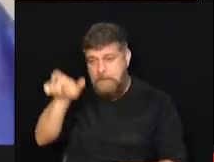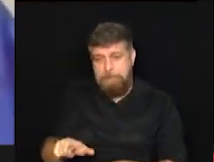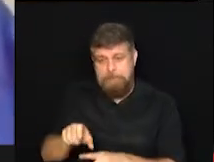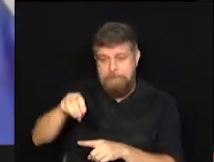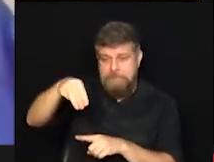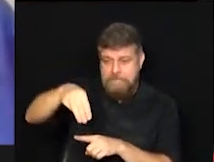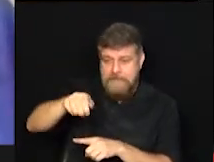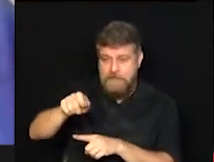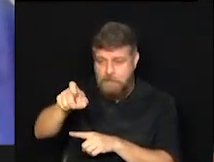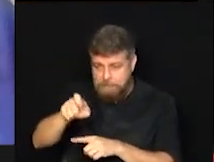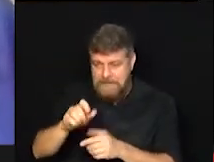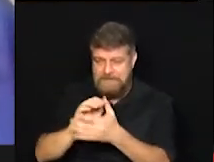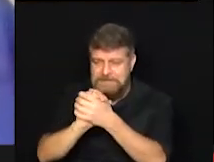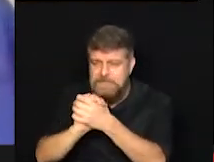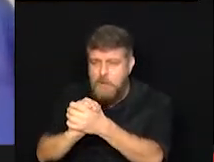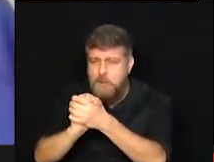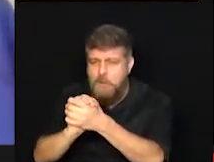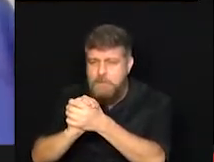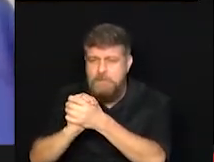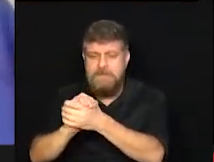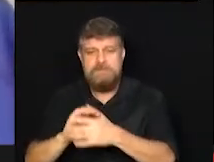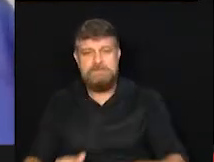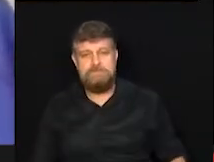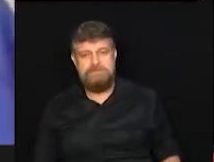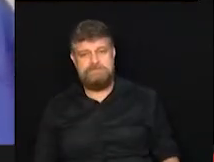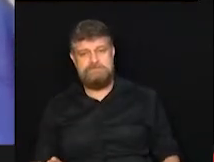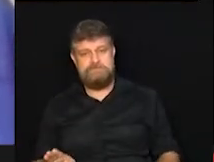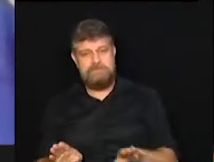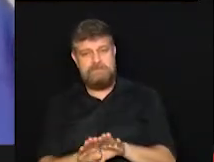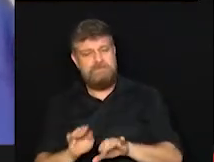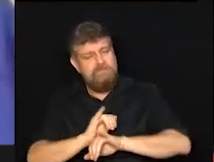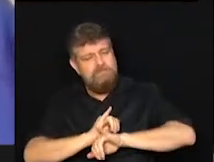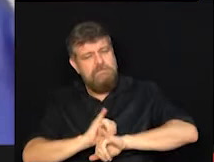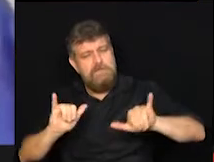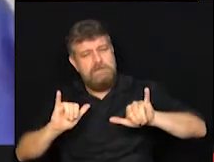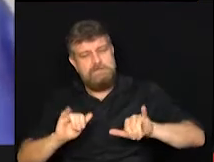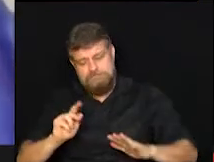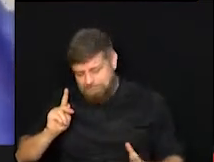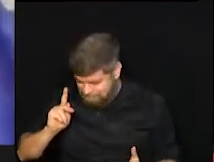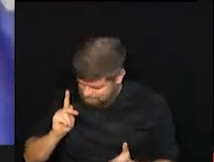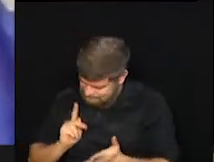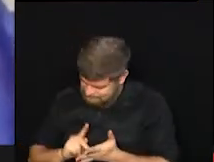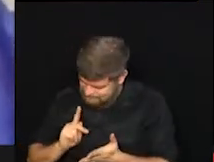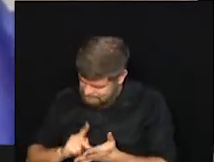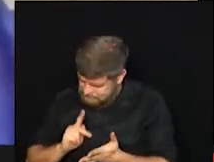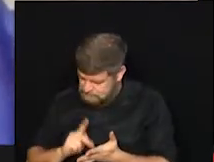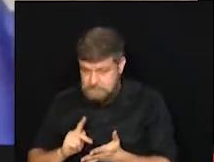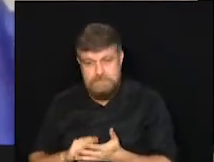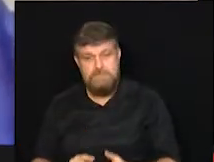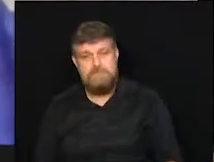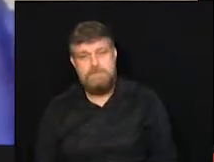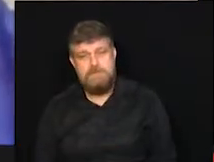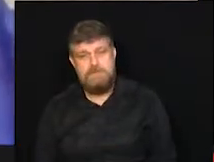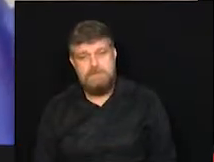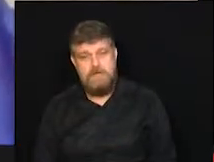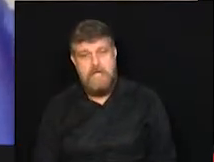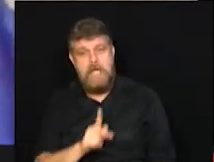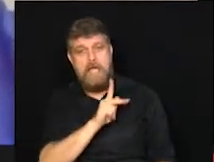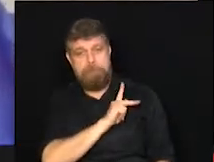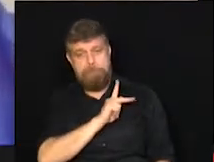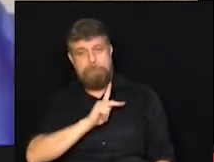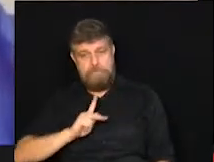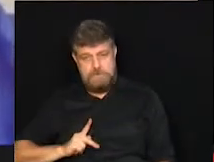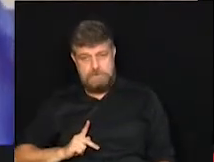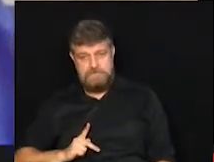Max, Sérgio Max, e dizer que, de fato, vereadora, a Ponte Preta, esse é um registro